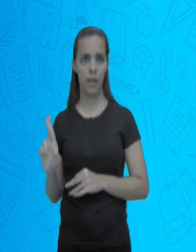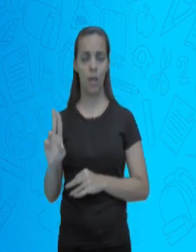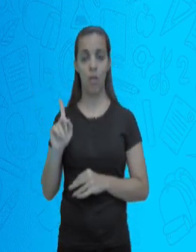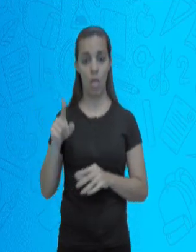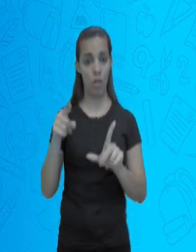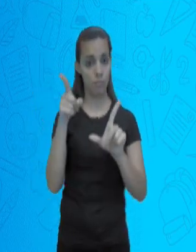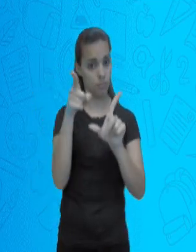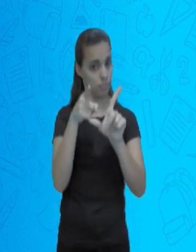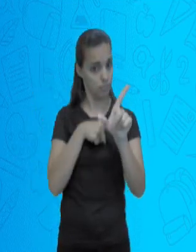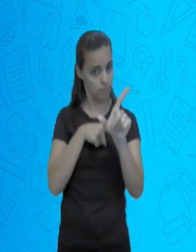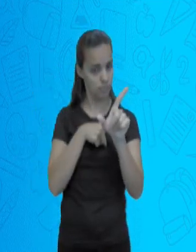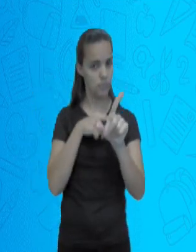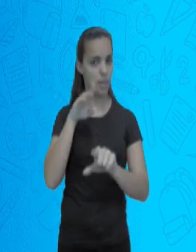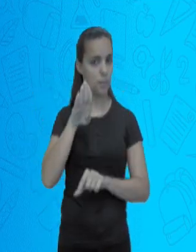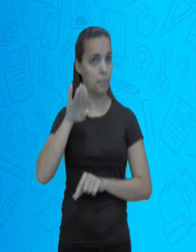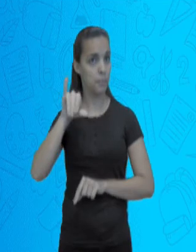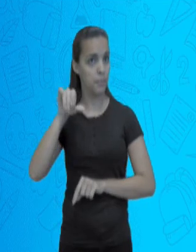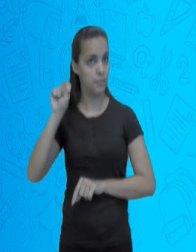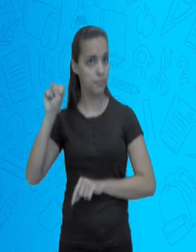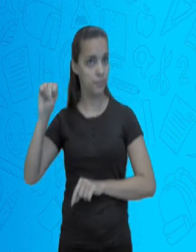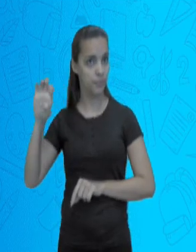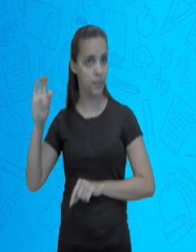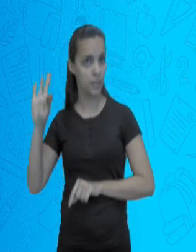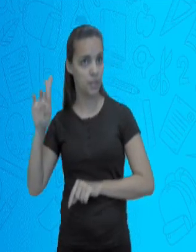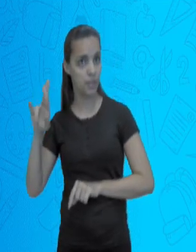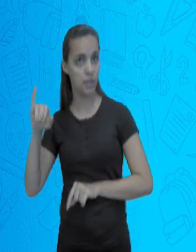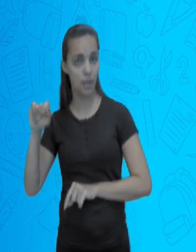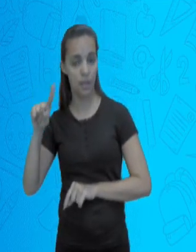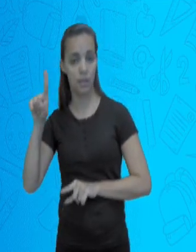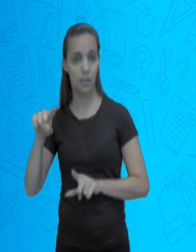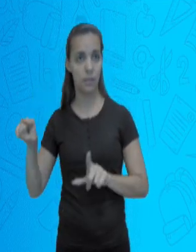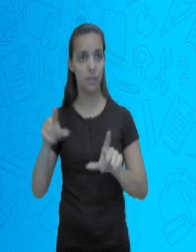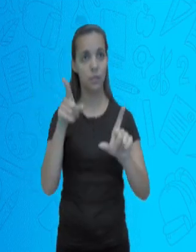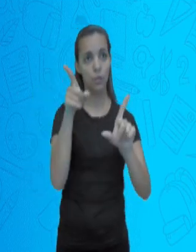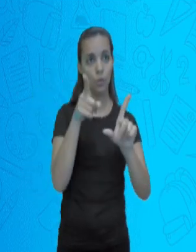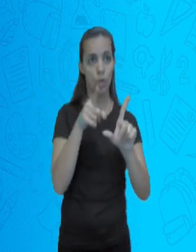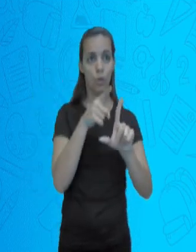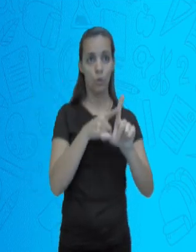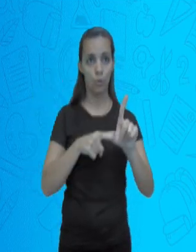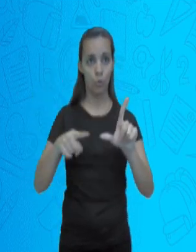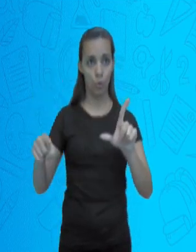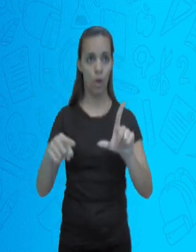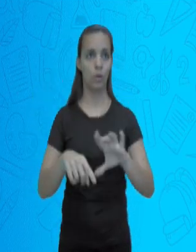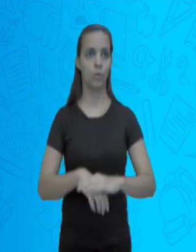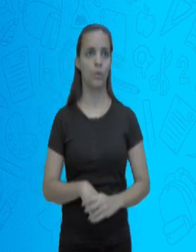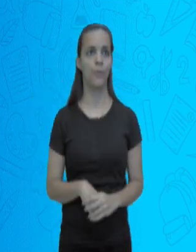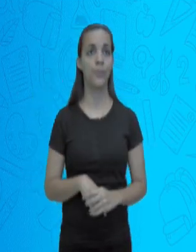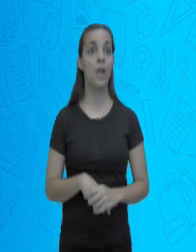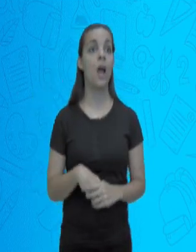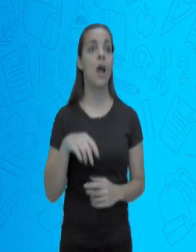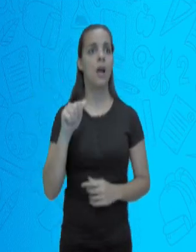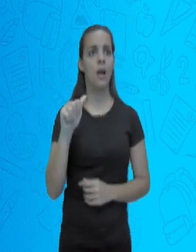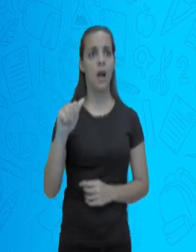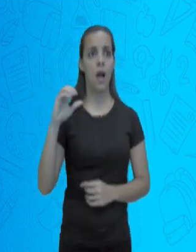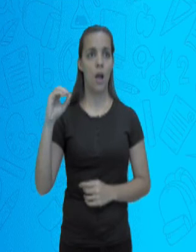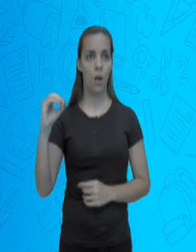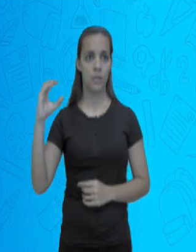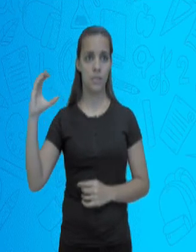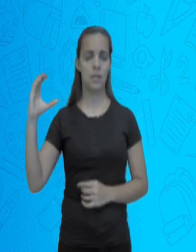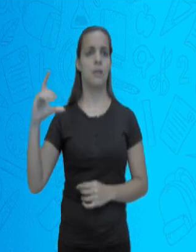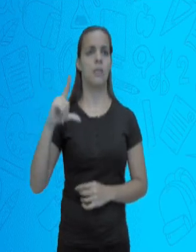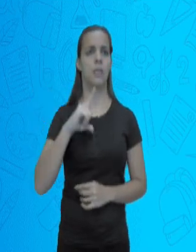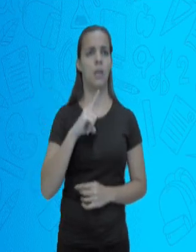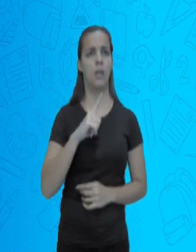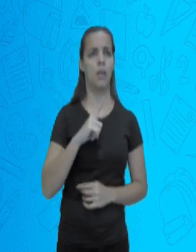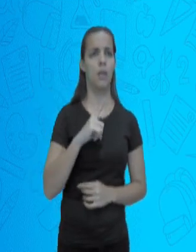bissetriz do ângulo AOC. Então, veja só, Antes de continuar, você já vai pensando. Se